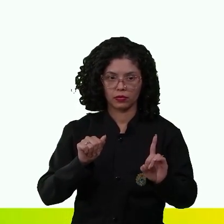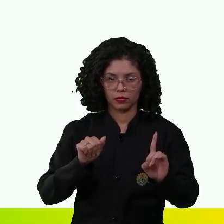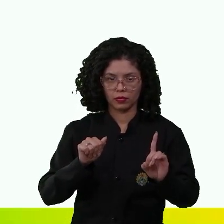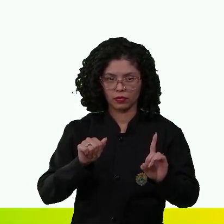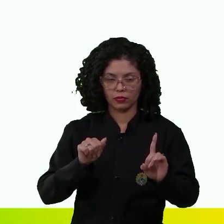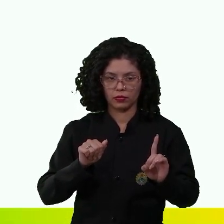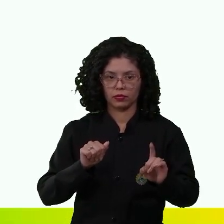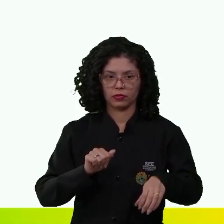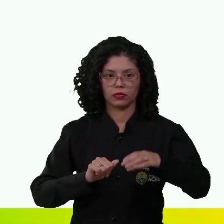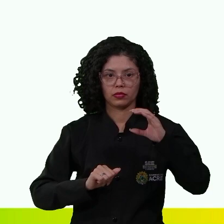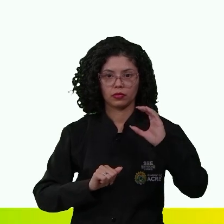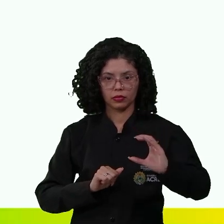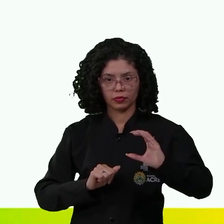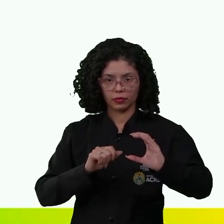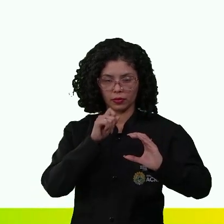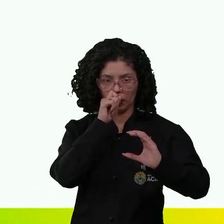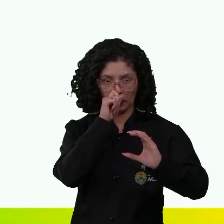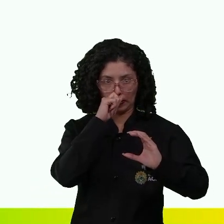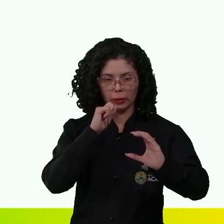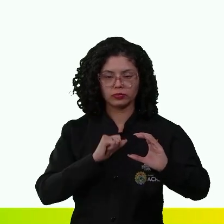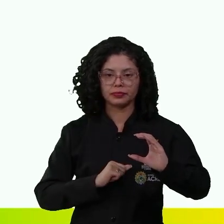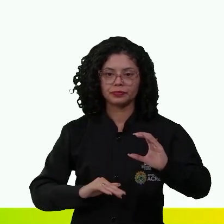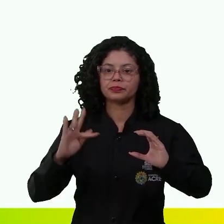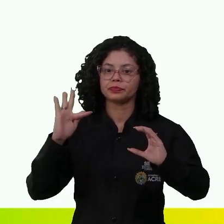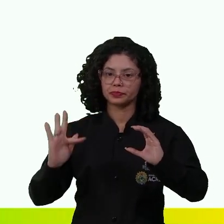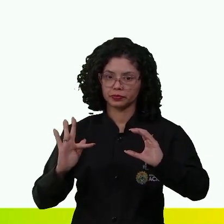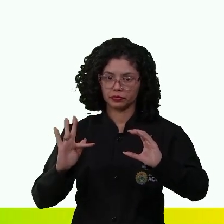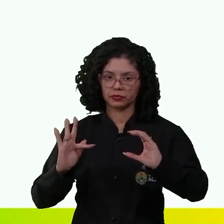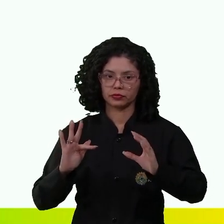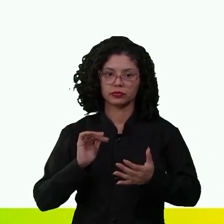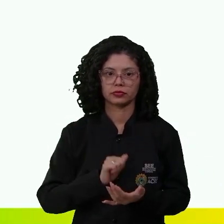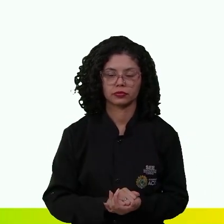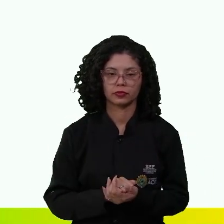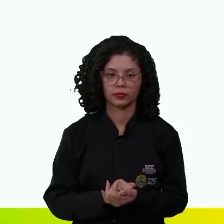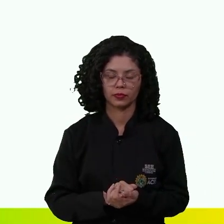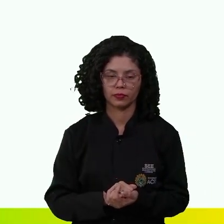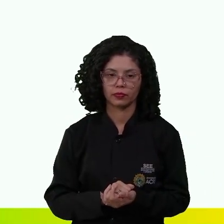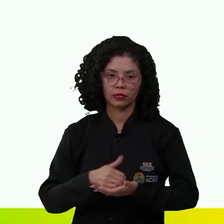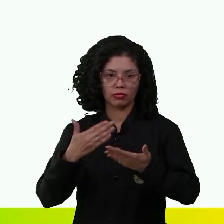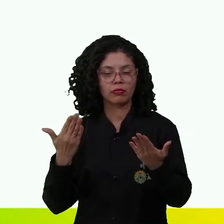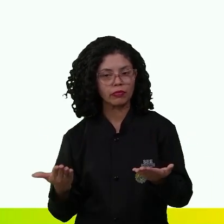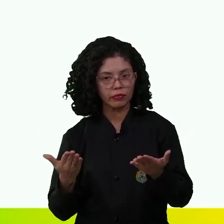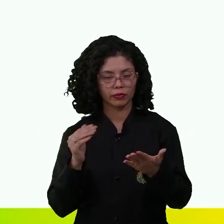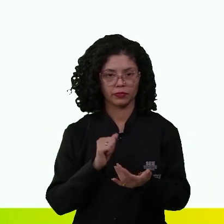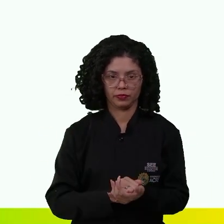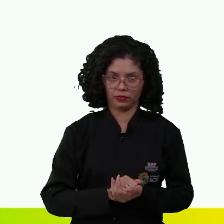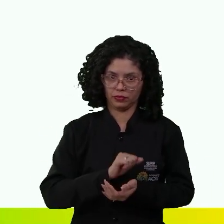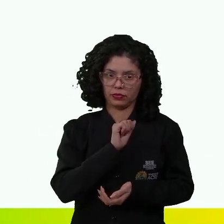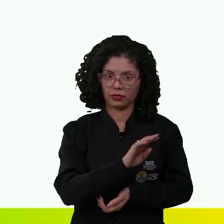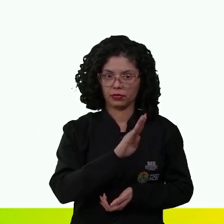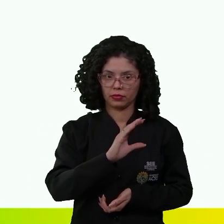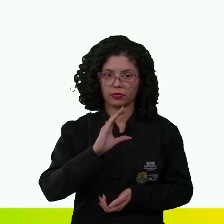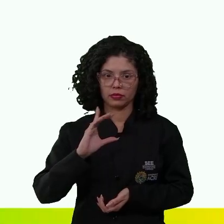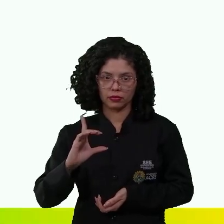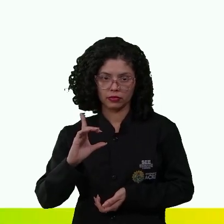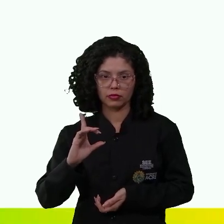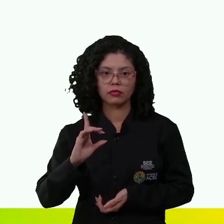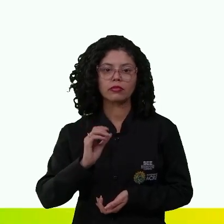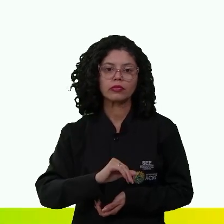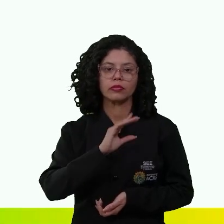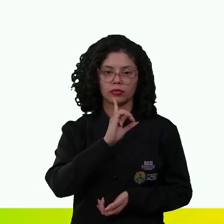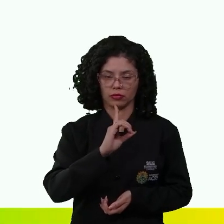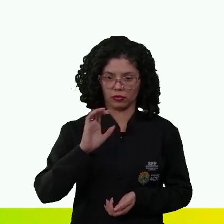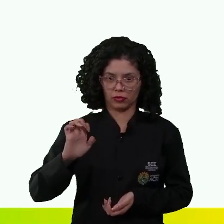D e medida do ângulo C igual a medida do ângulo F, então a BC